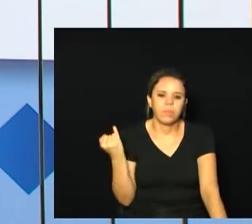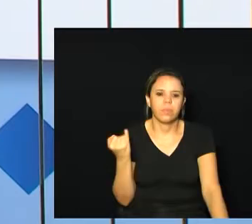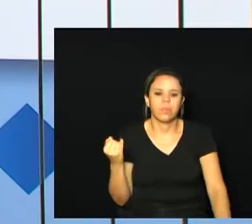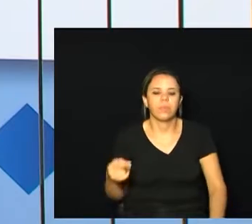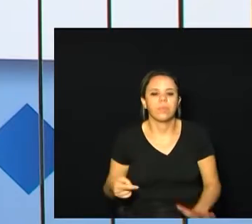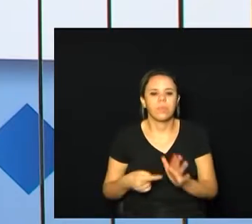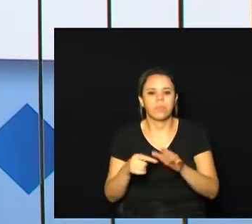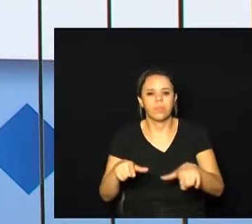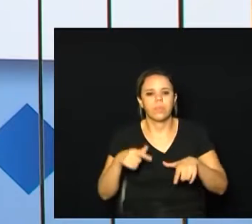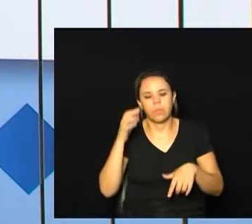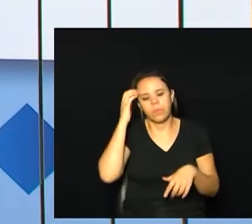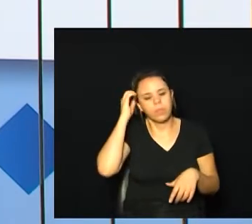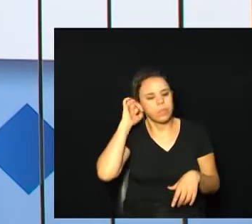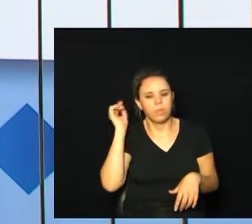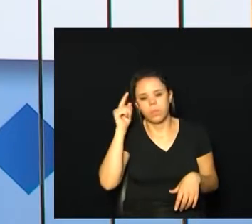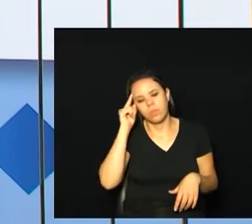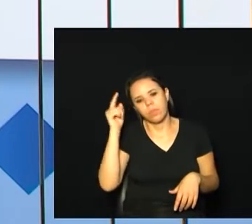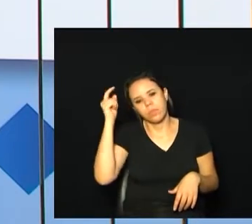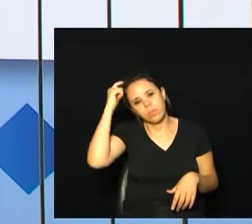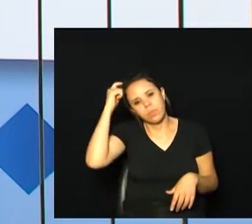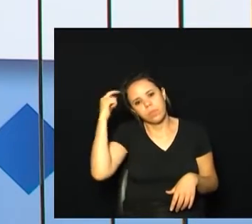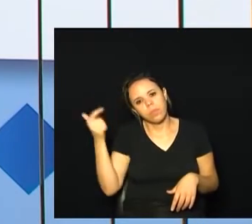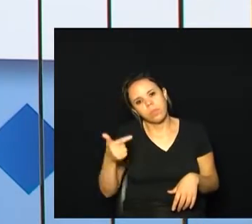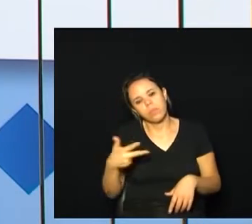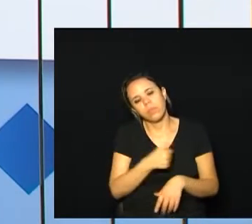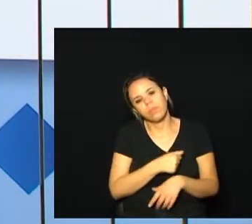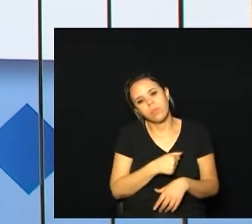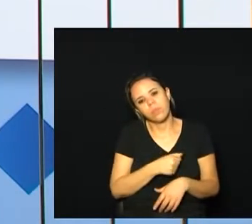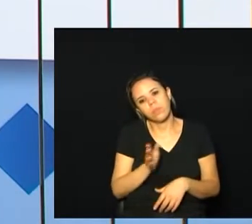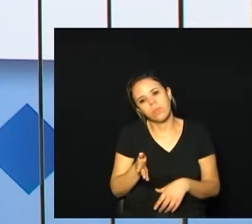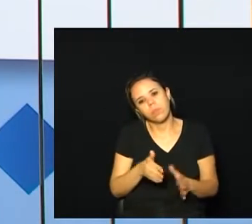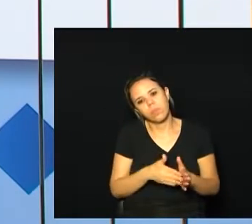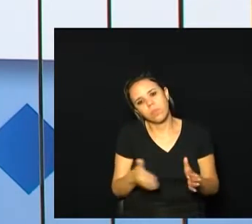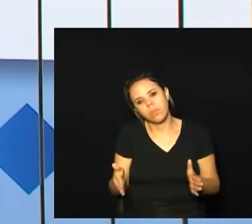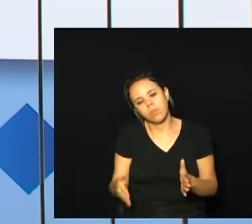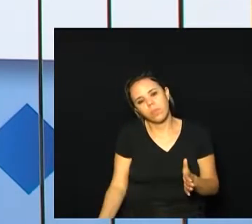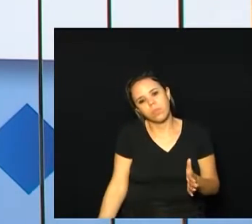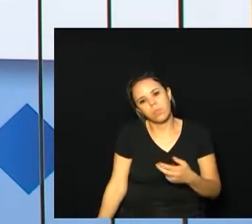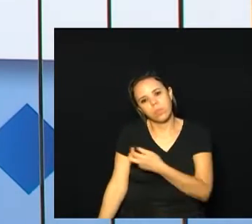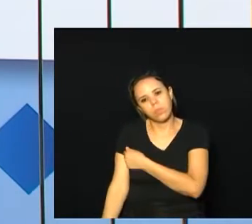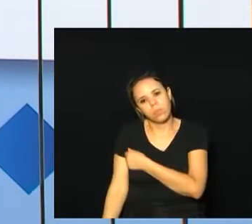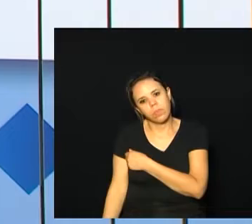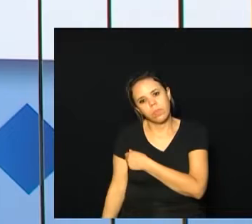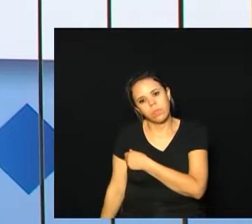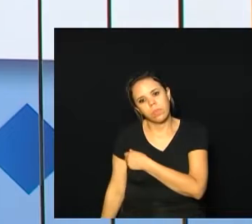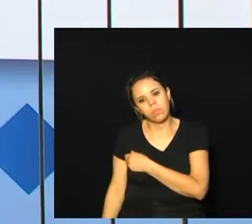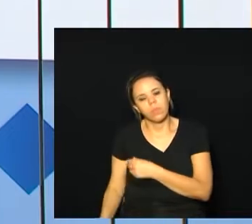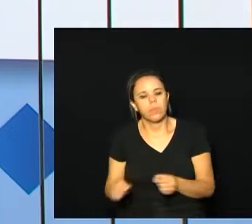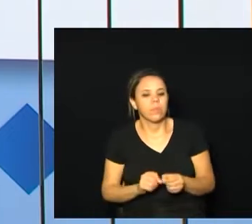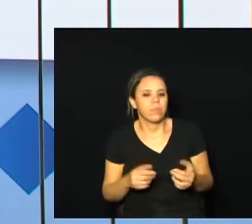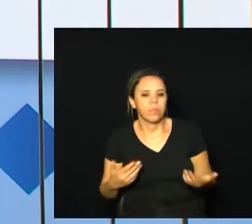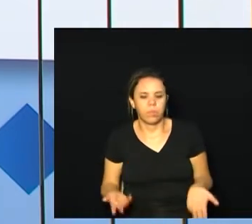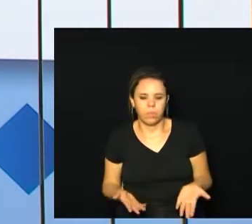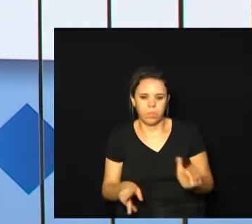apresentar o certificado com as datas da segunda dose para ver se já é o período de tomar a dose adicional e, se for, então,